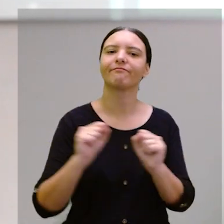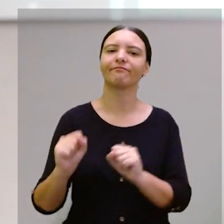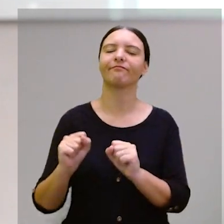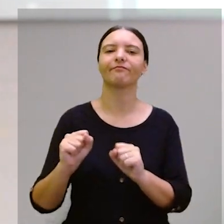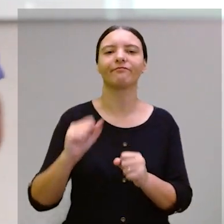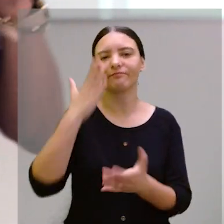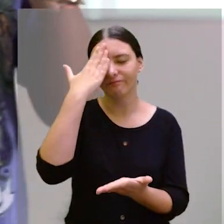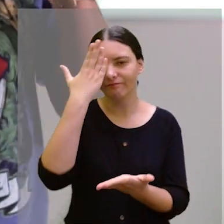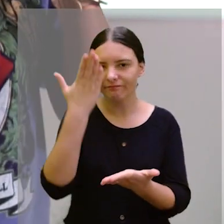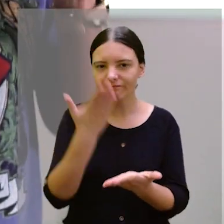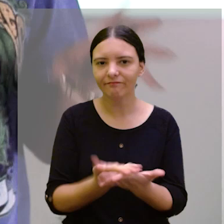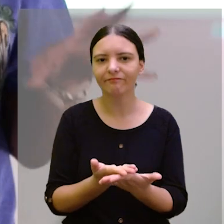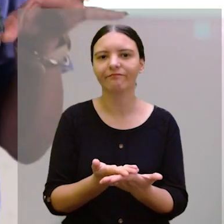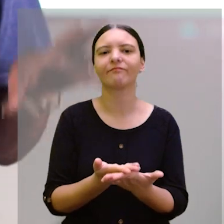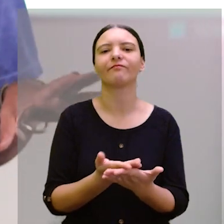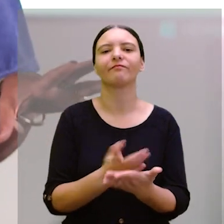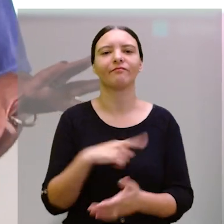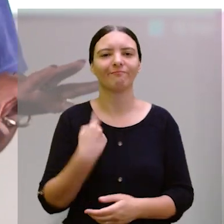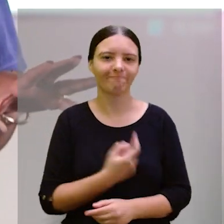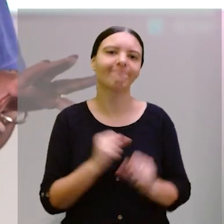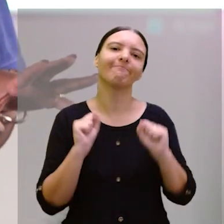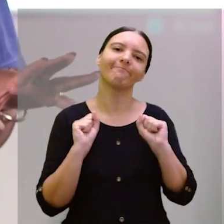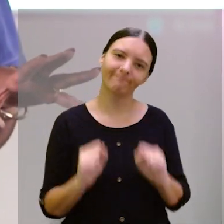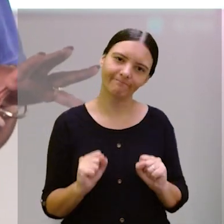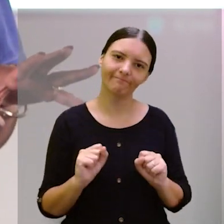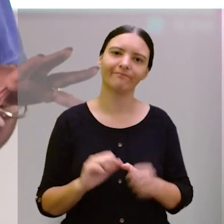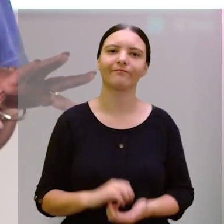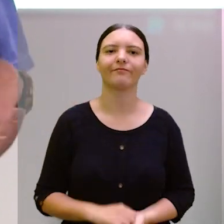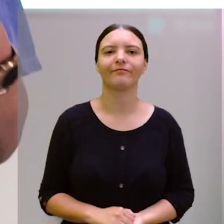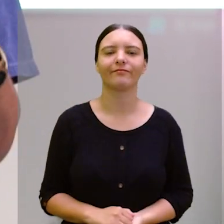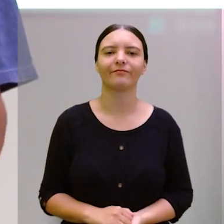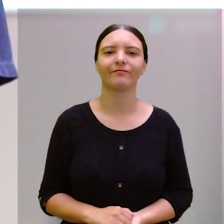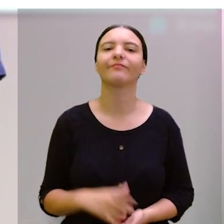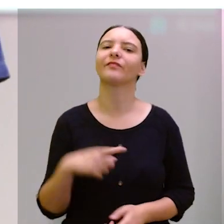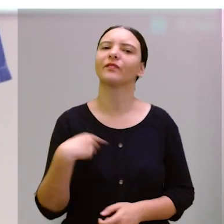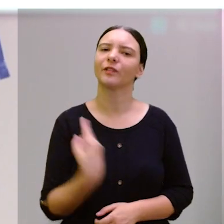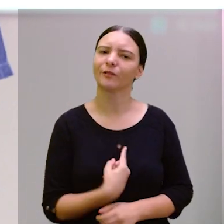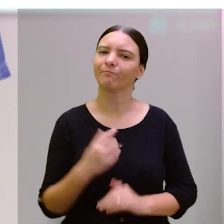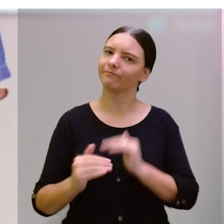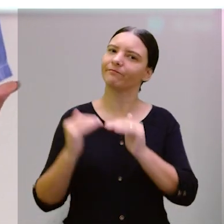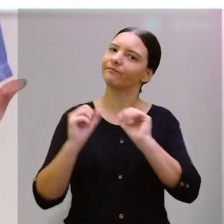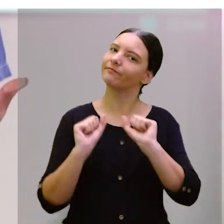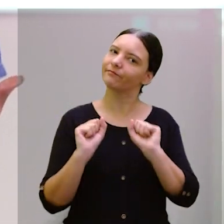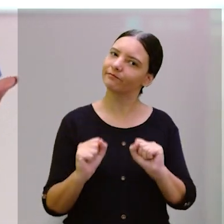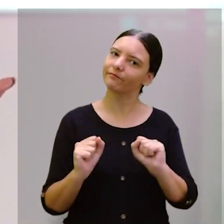para acreditar que a gente pode. A gente pode crescer.